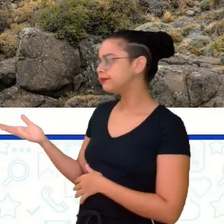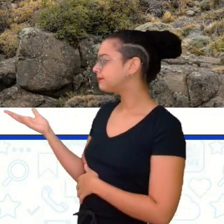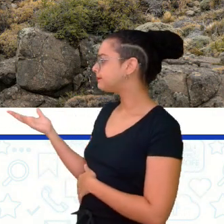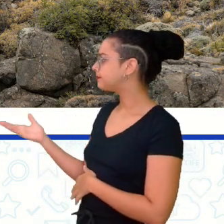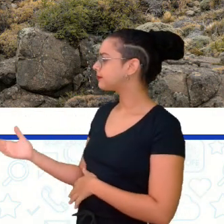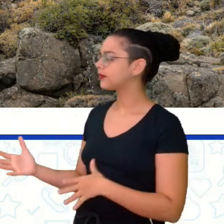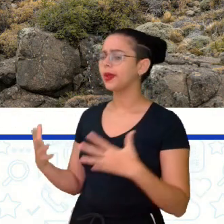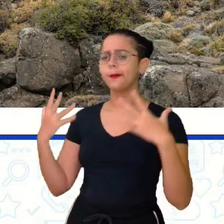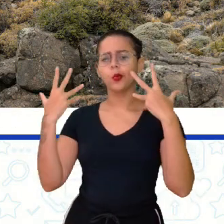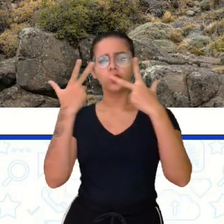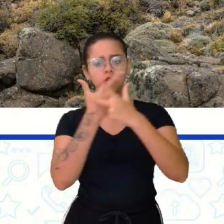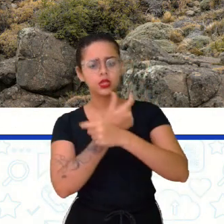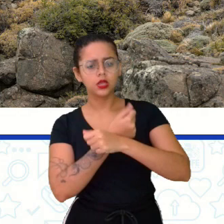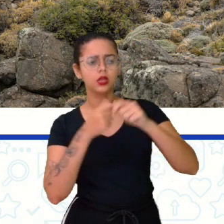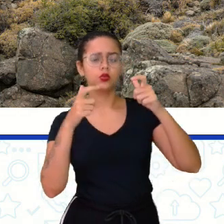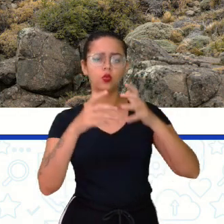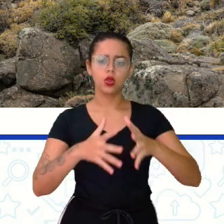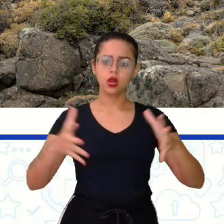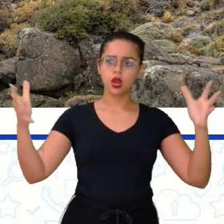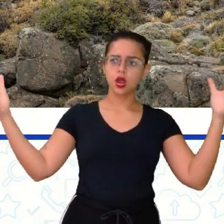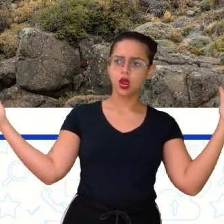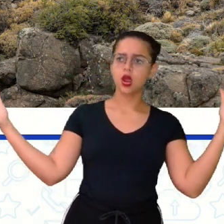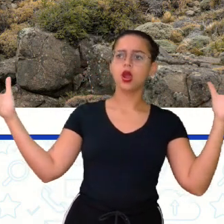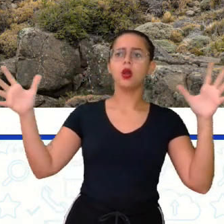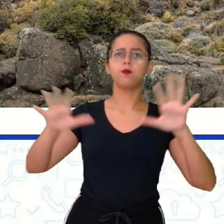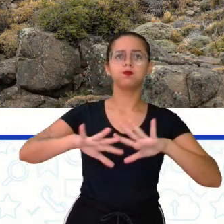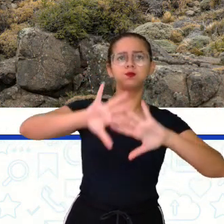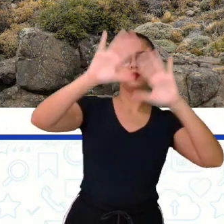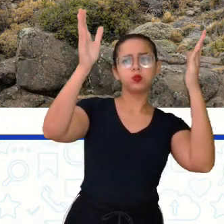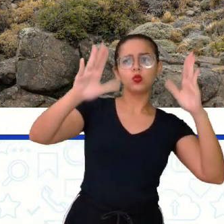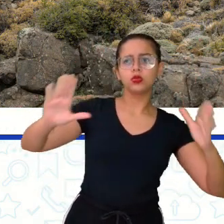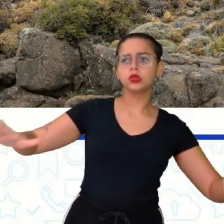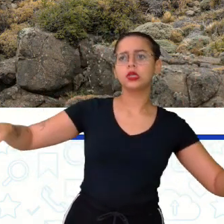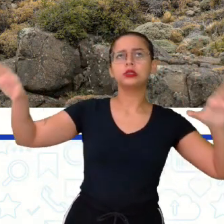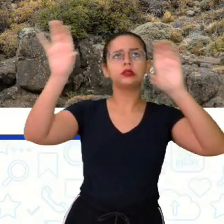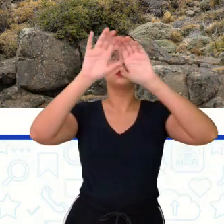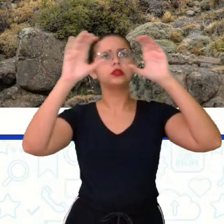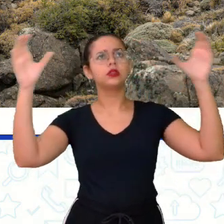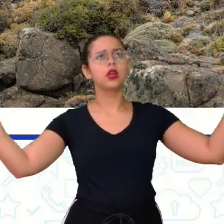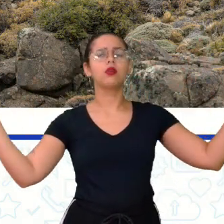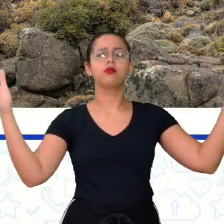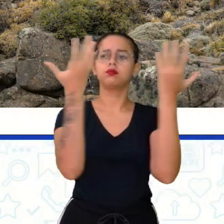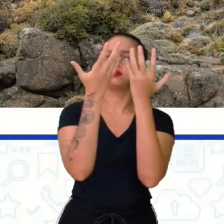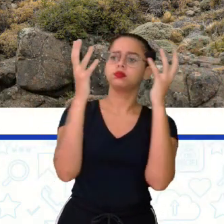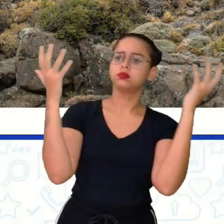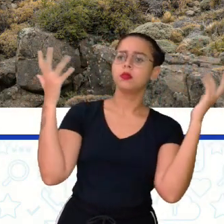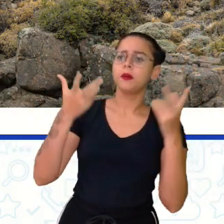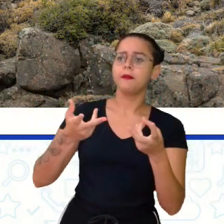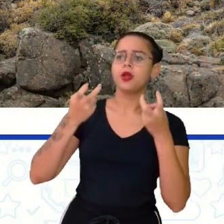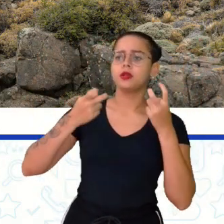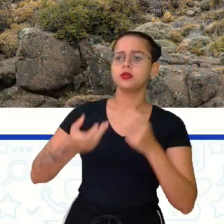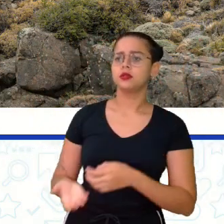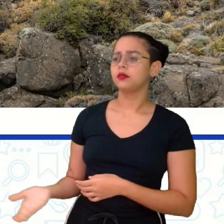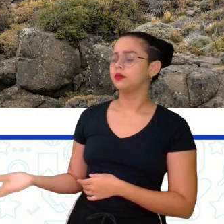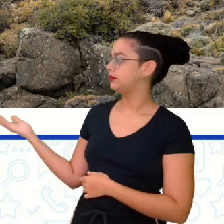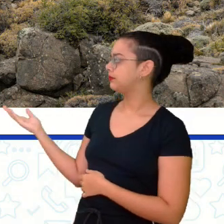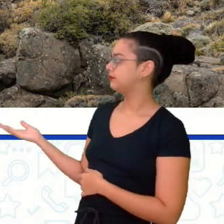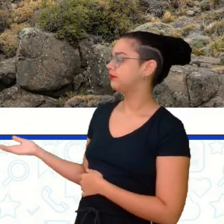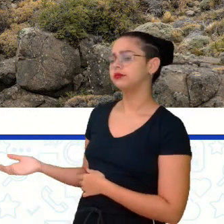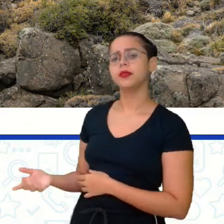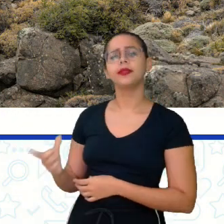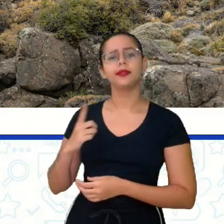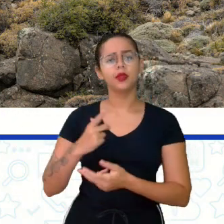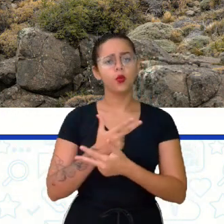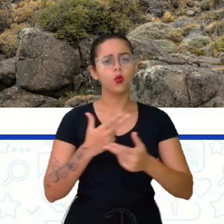amplo, com montanhas, com um céu, vegetação, enfim. Então a gente consegue observar que tem aí